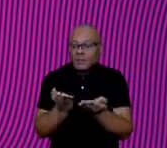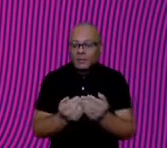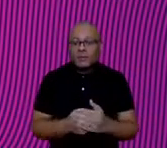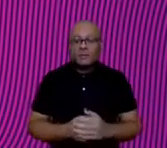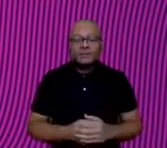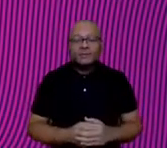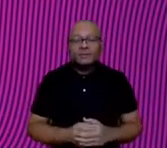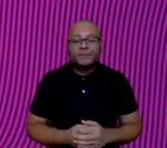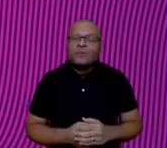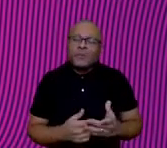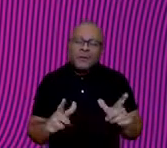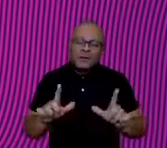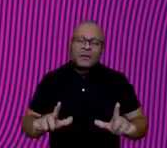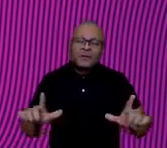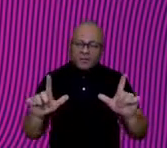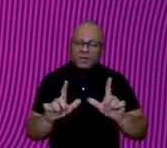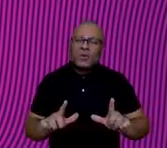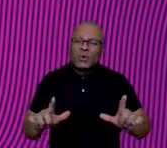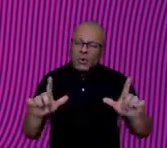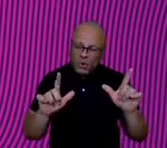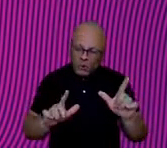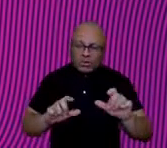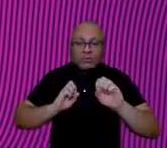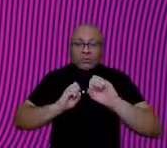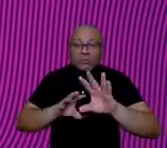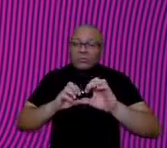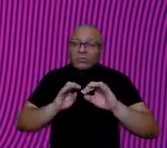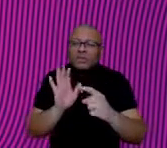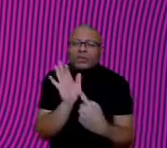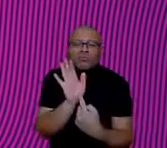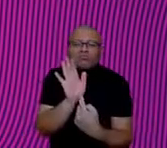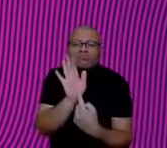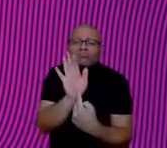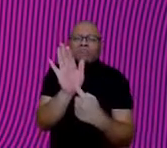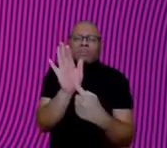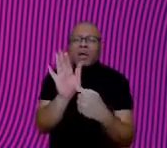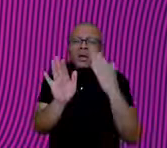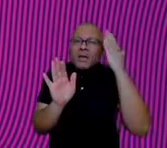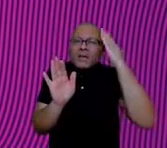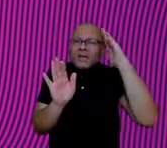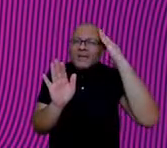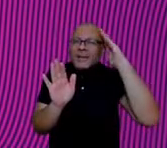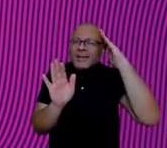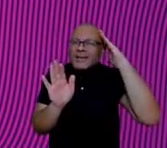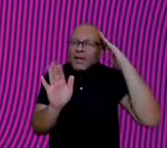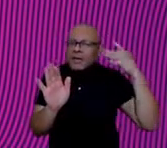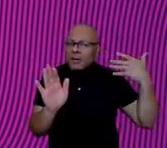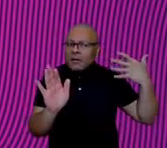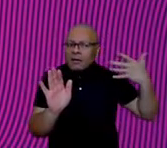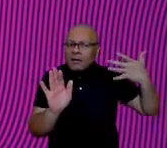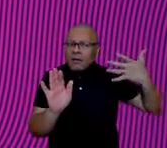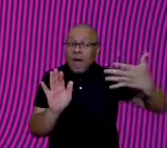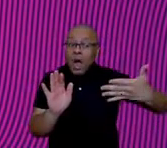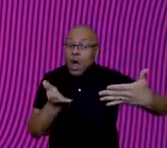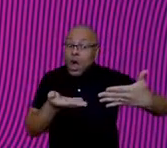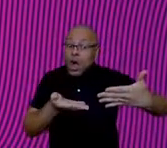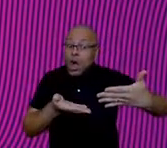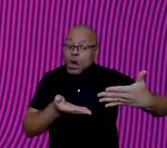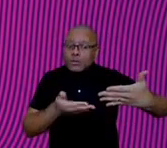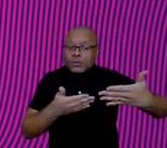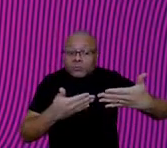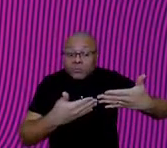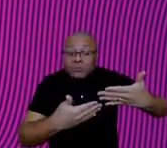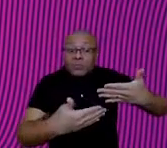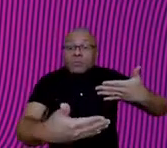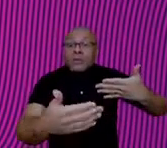Obviamente, vai ser uma aula mais expositiva para a gente se situar onde a gente está e para onde a gente deve estar indo nos próximos 5, 10 ou até